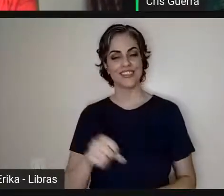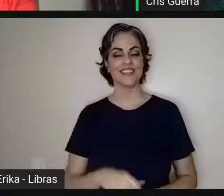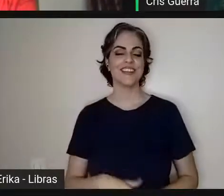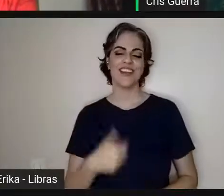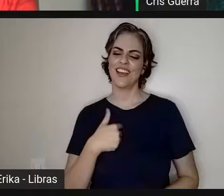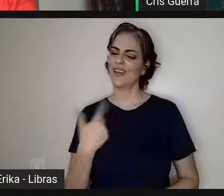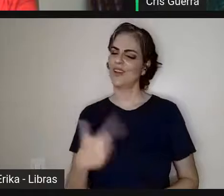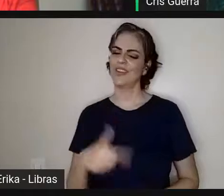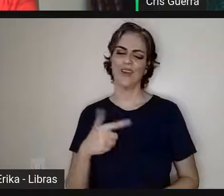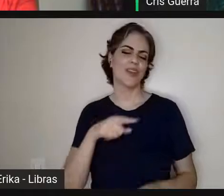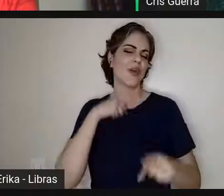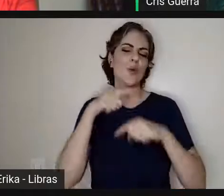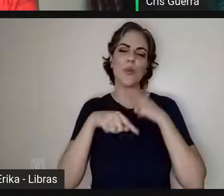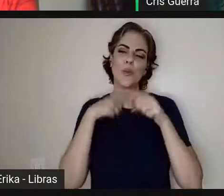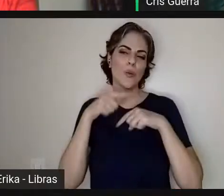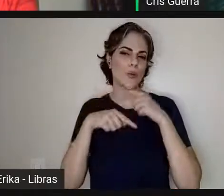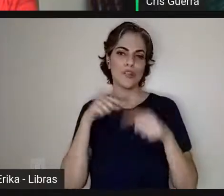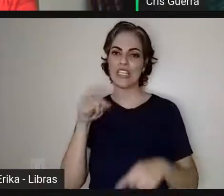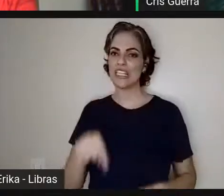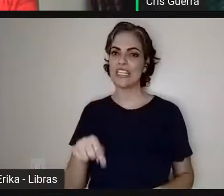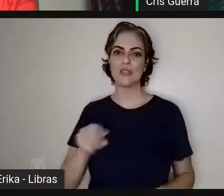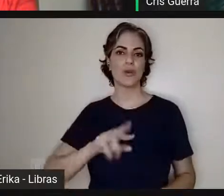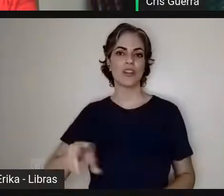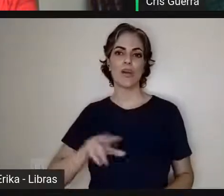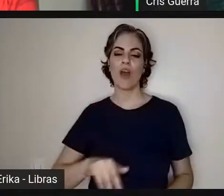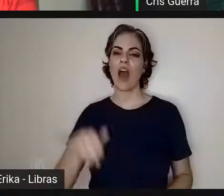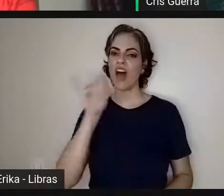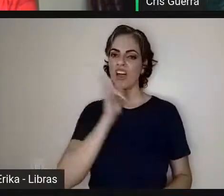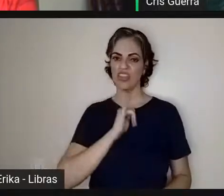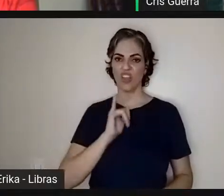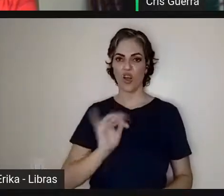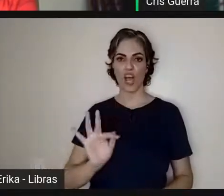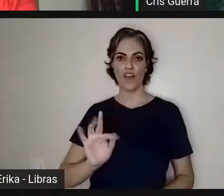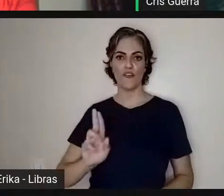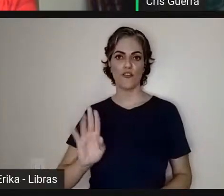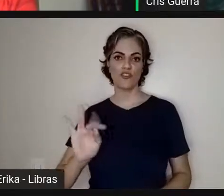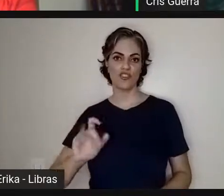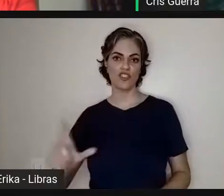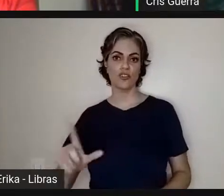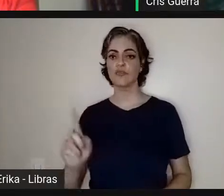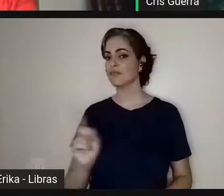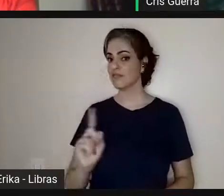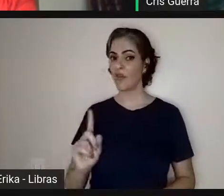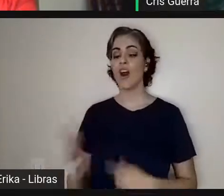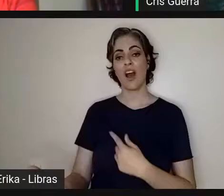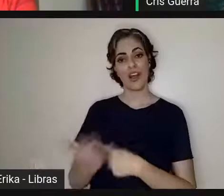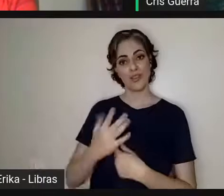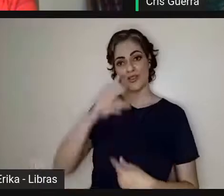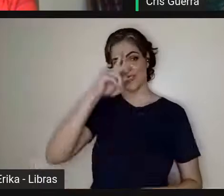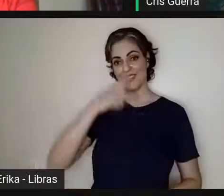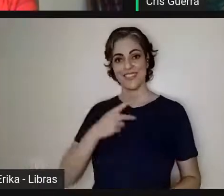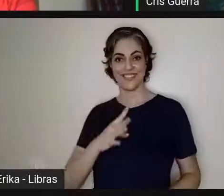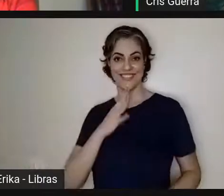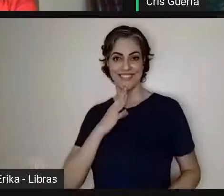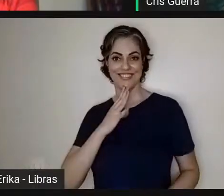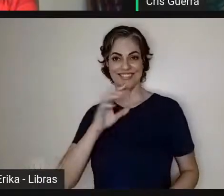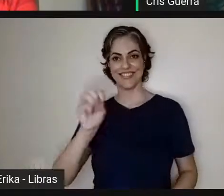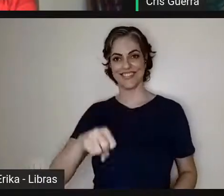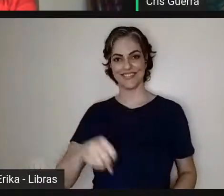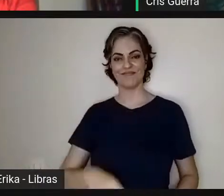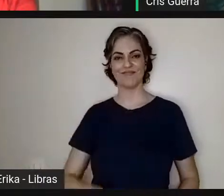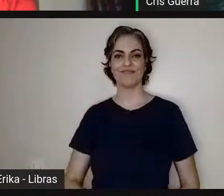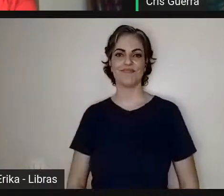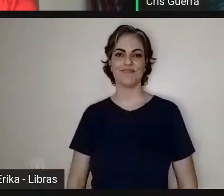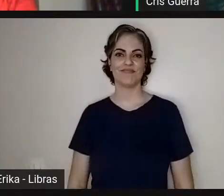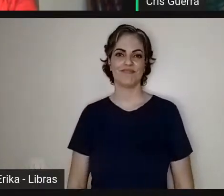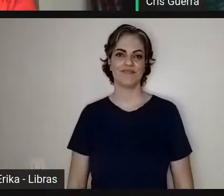de que isso não é futilidade. Isso é uma forma, é uma ajuda no nosso autoconhecimento, sim. Bacana,